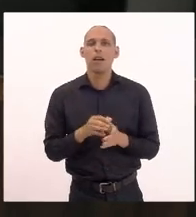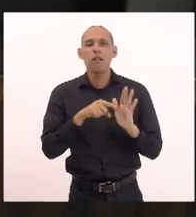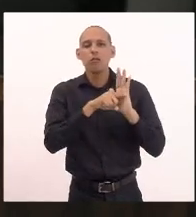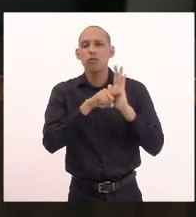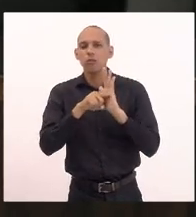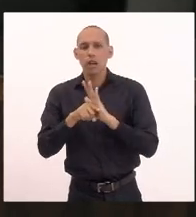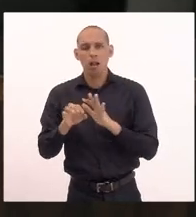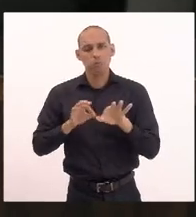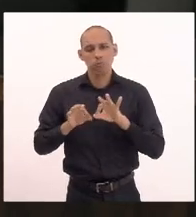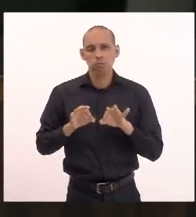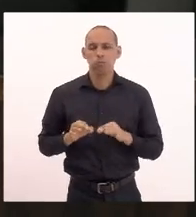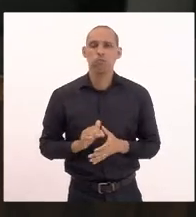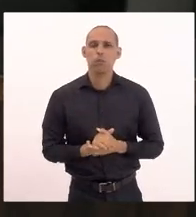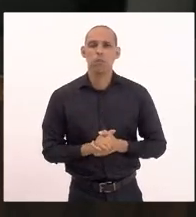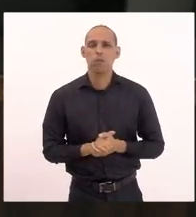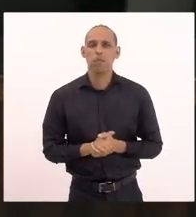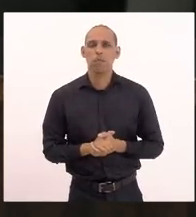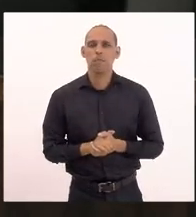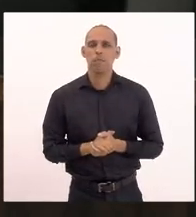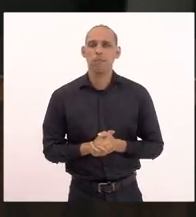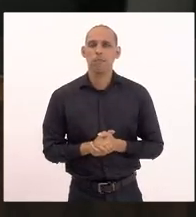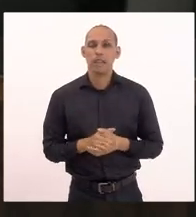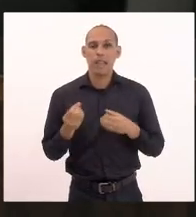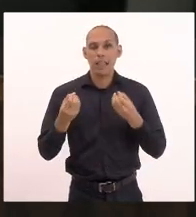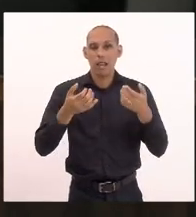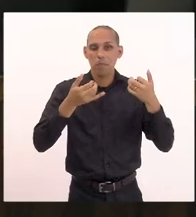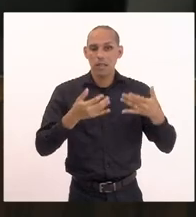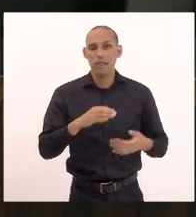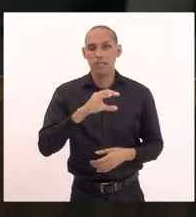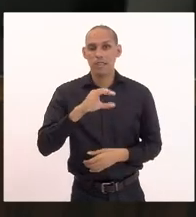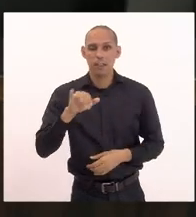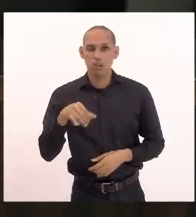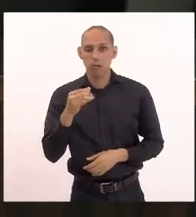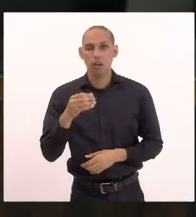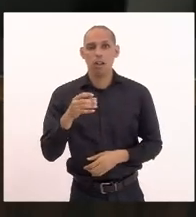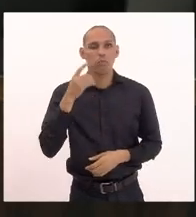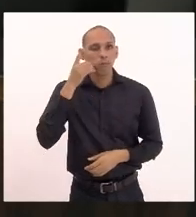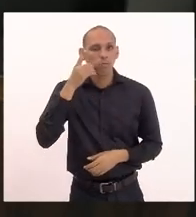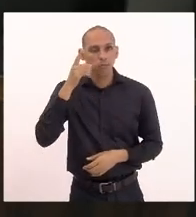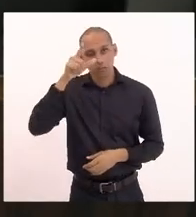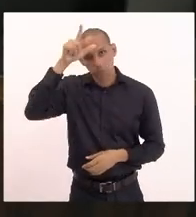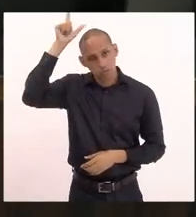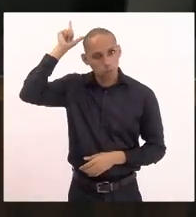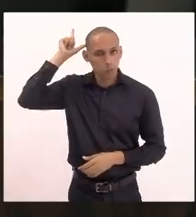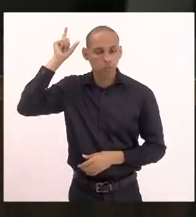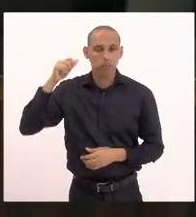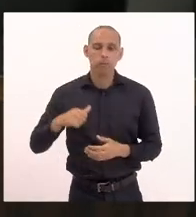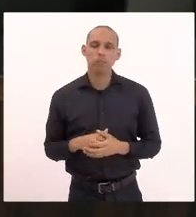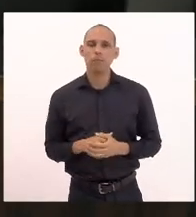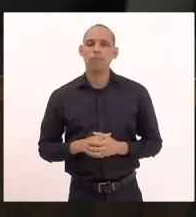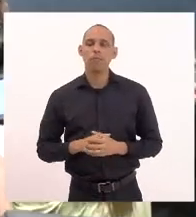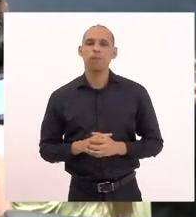Controle, para emitir parecer pela Comissão de Constituição e Justiça, deputado Luiz Paulo.